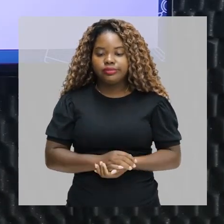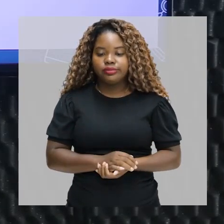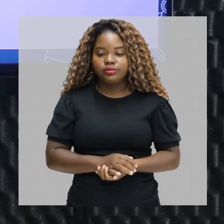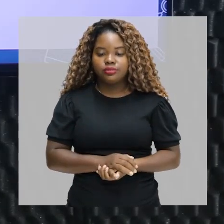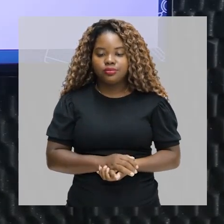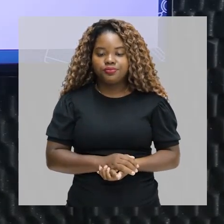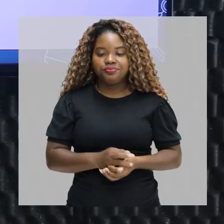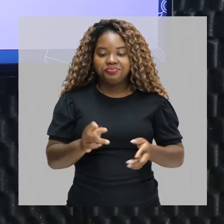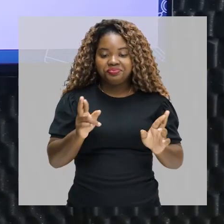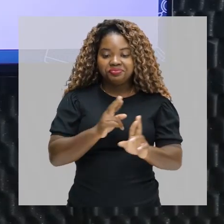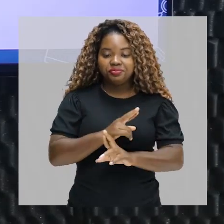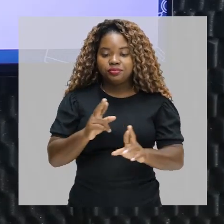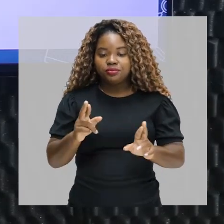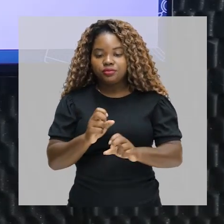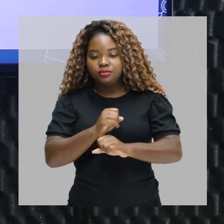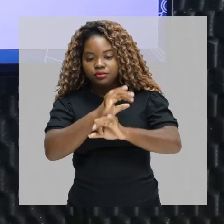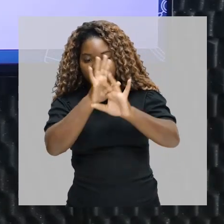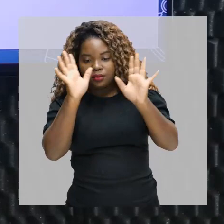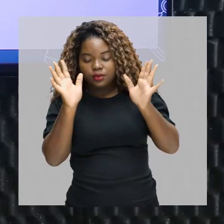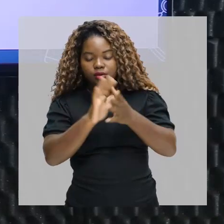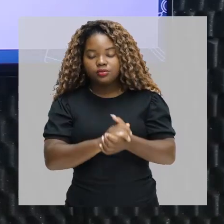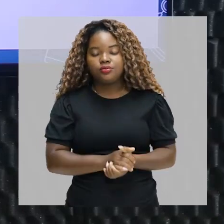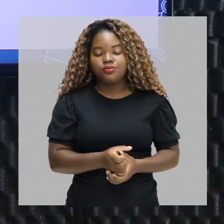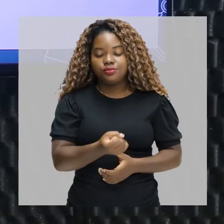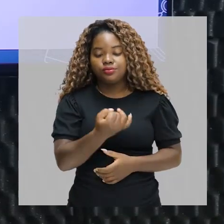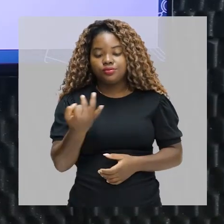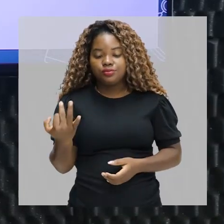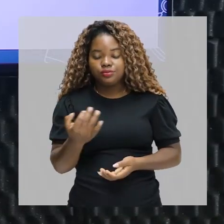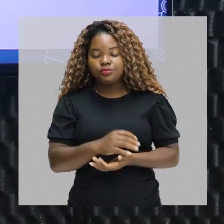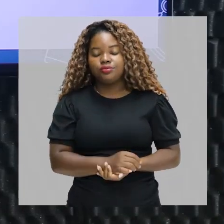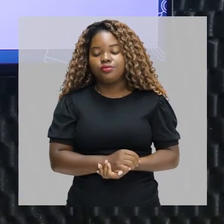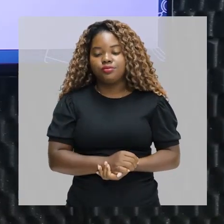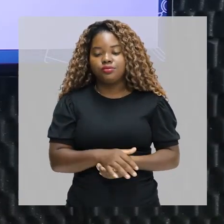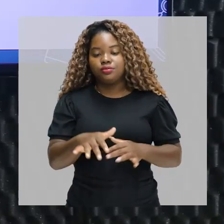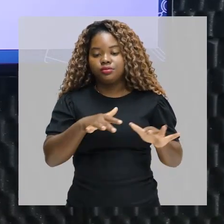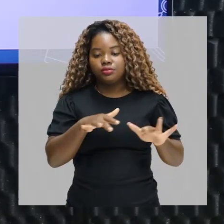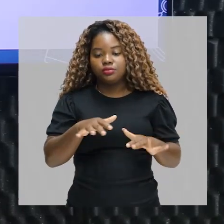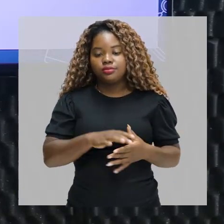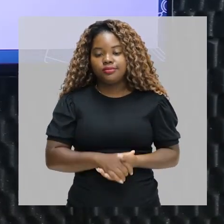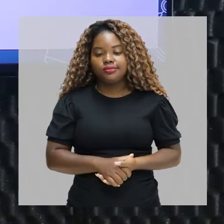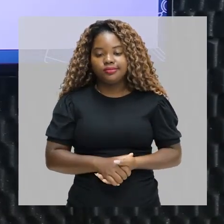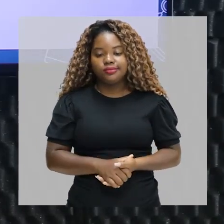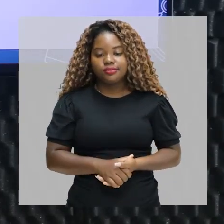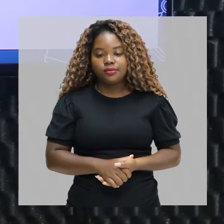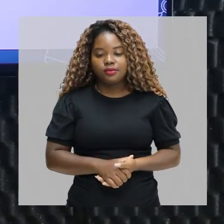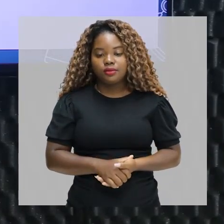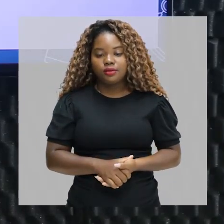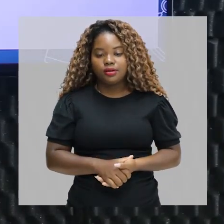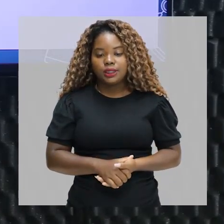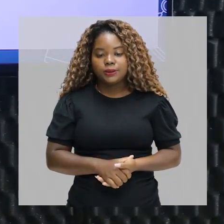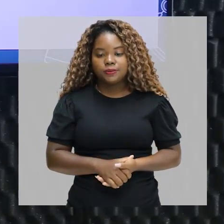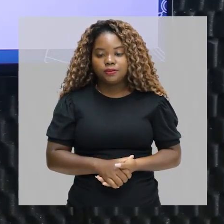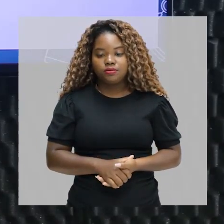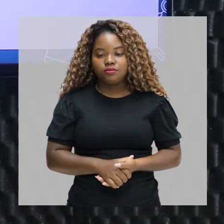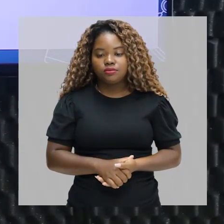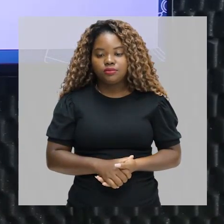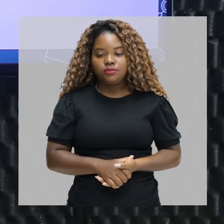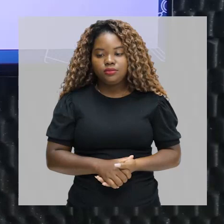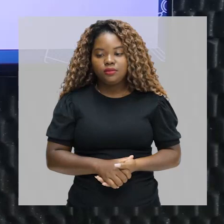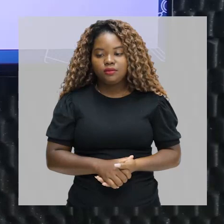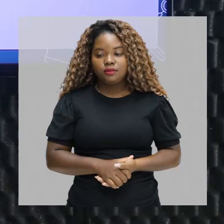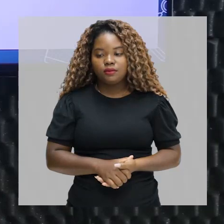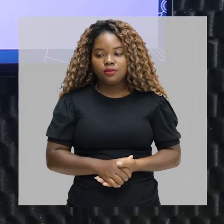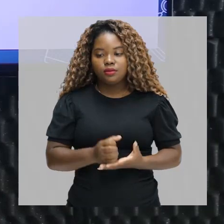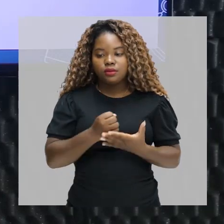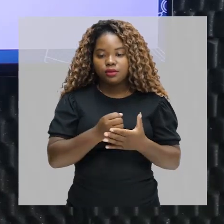explícito essa relação que tem com a quantidade de movimento. Então por isso que ela faz parte também aqui da